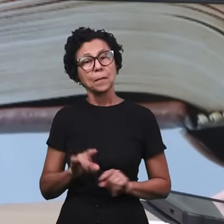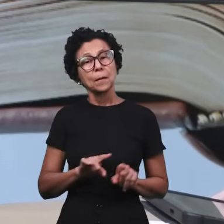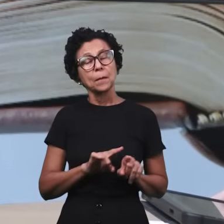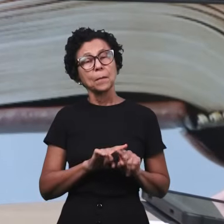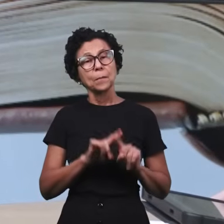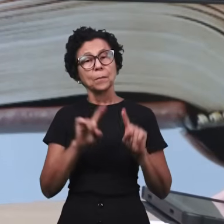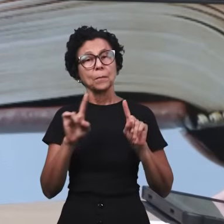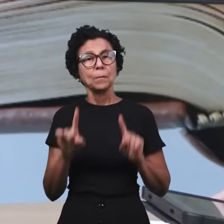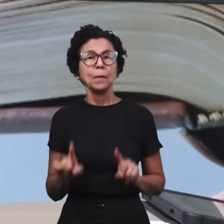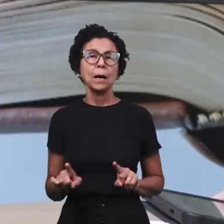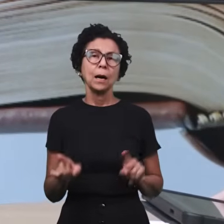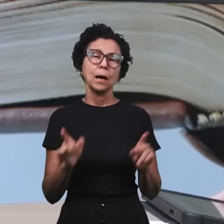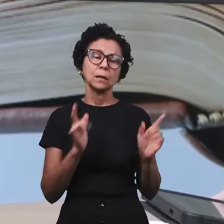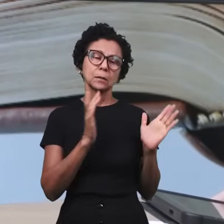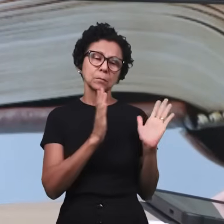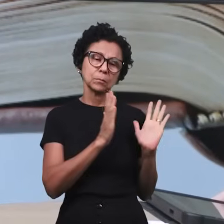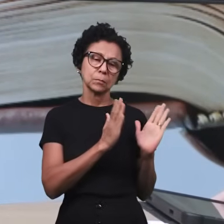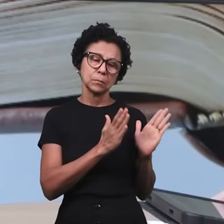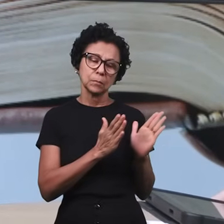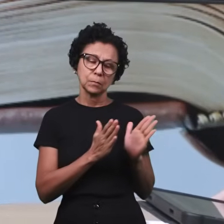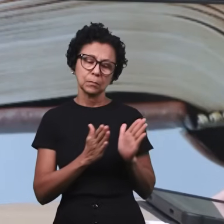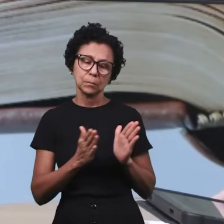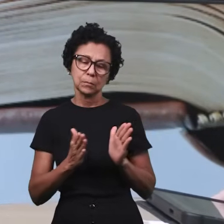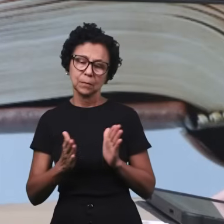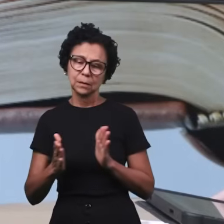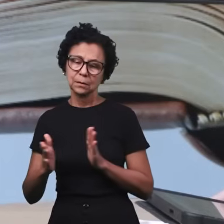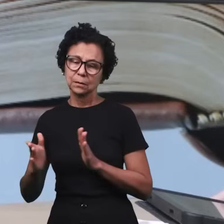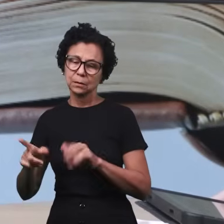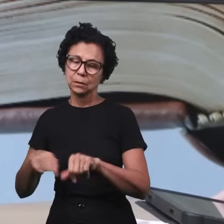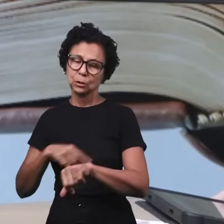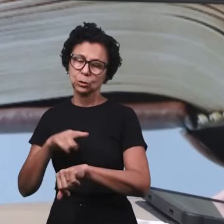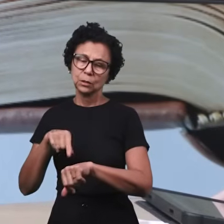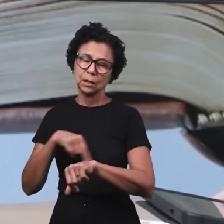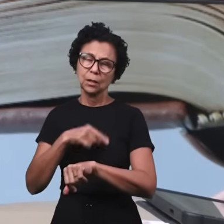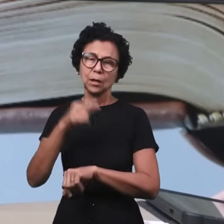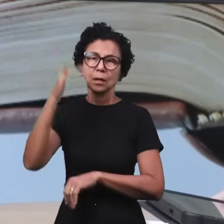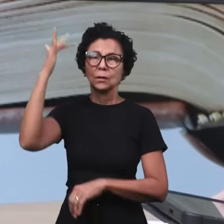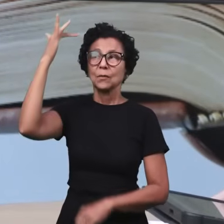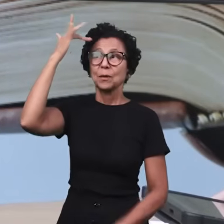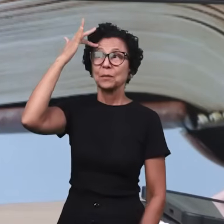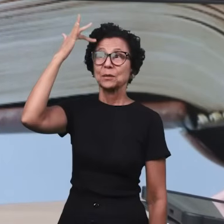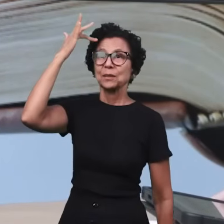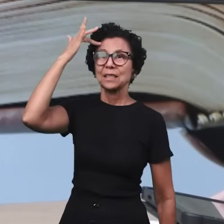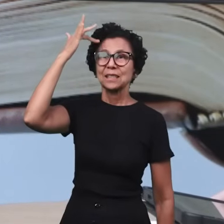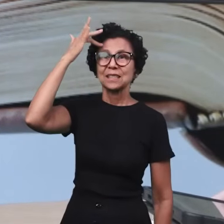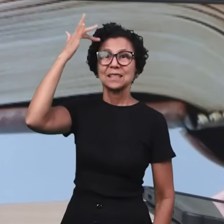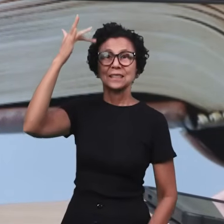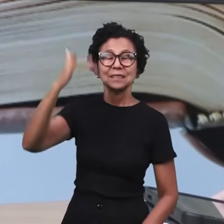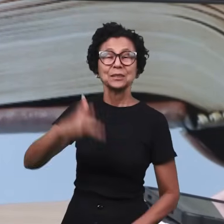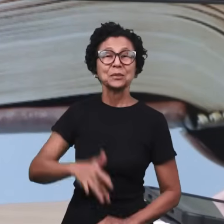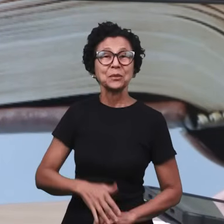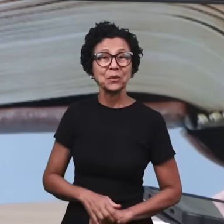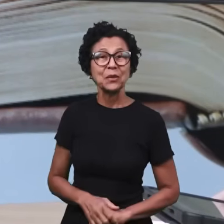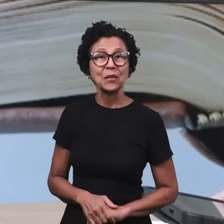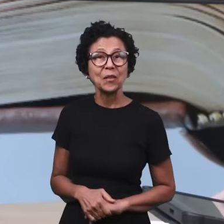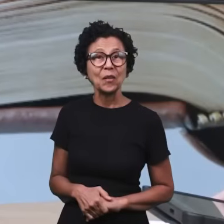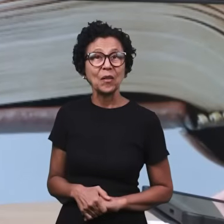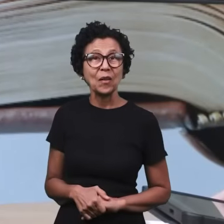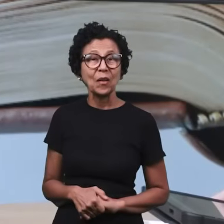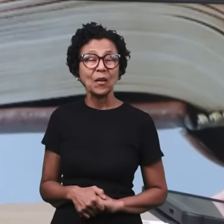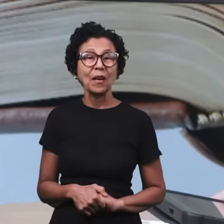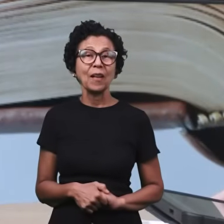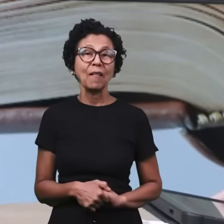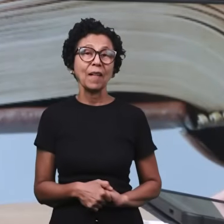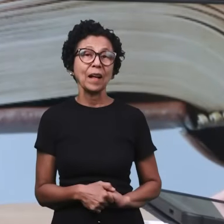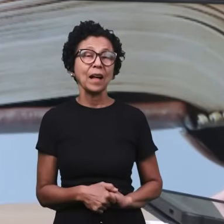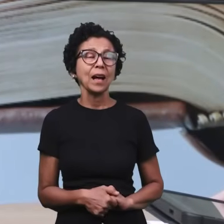prosseguindo e nós vamos amadurecendo espiritualmente, a lã vai crescendo e já pode ser cedida para outro. Como que